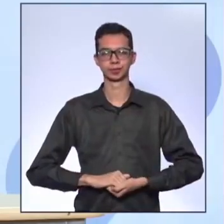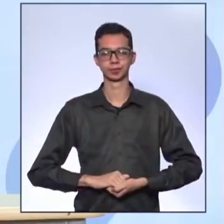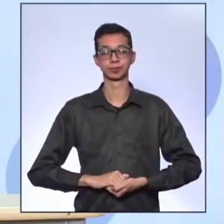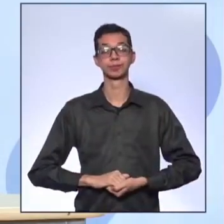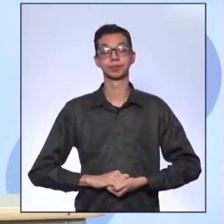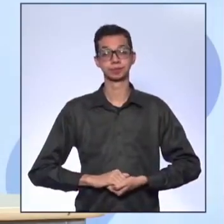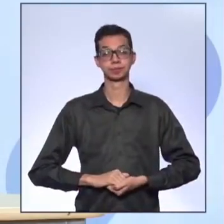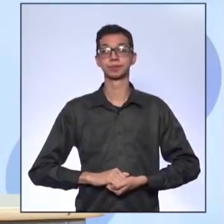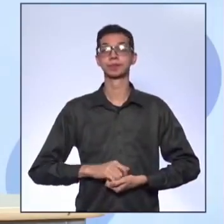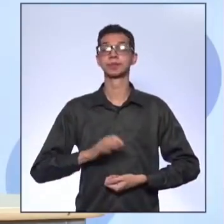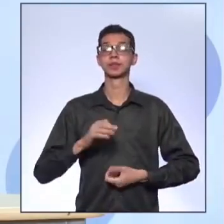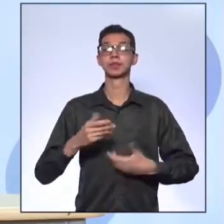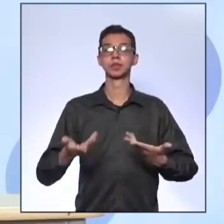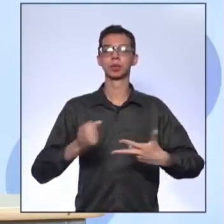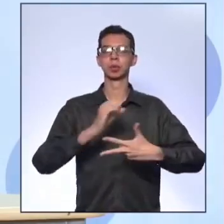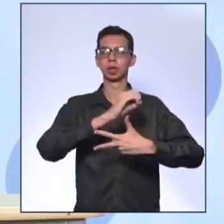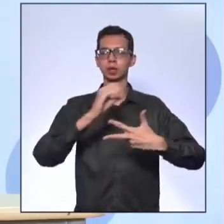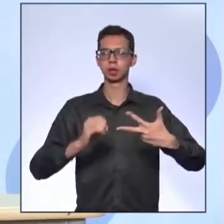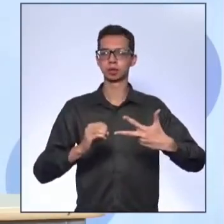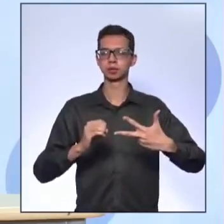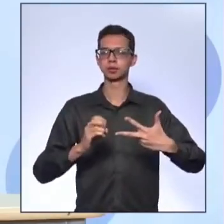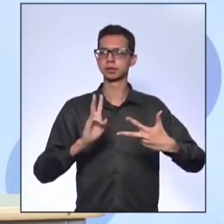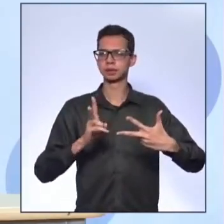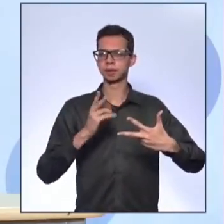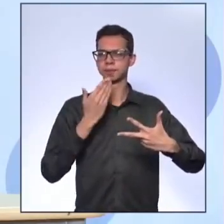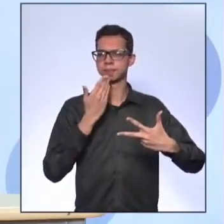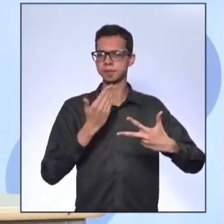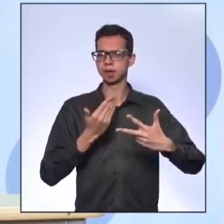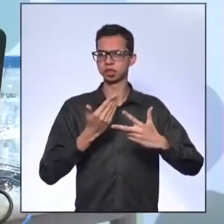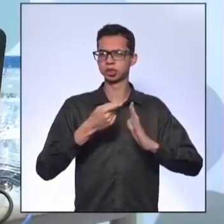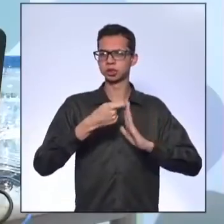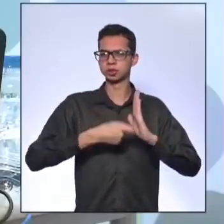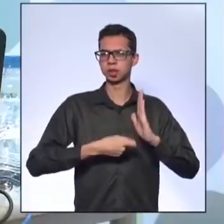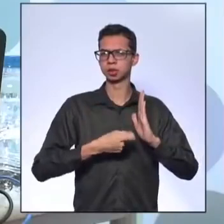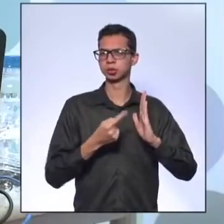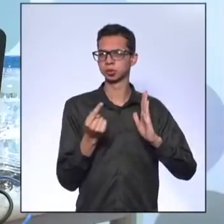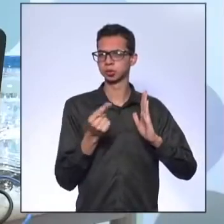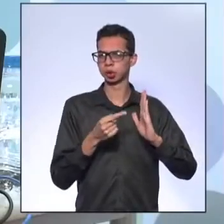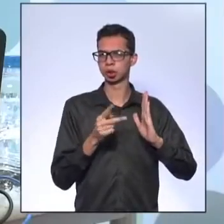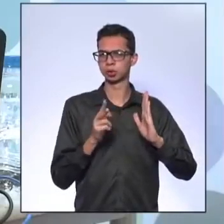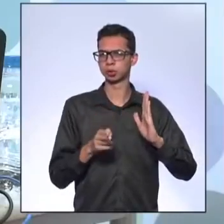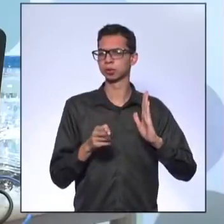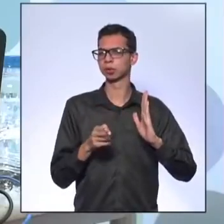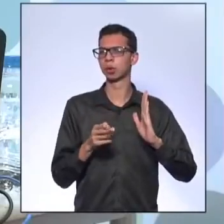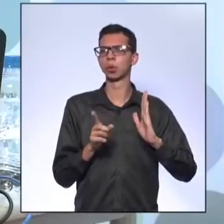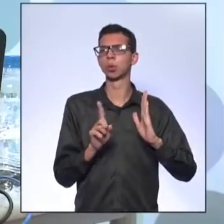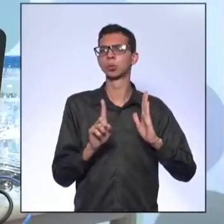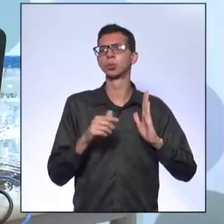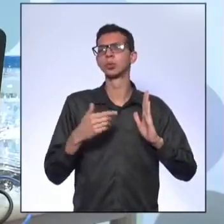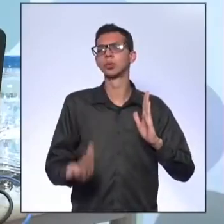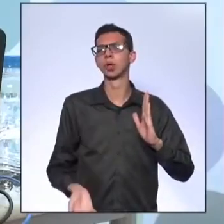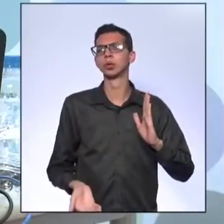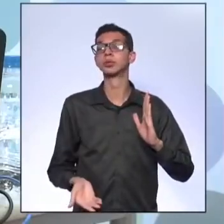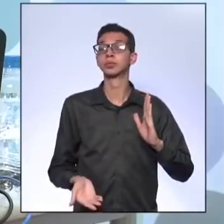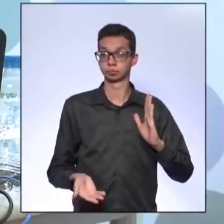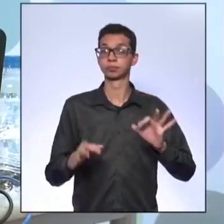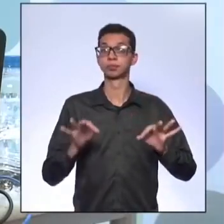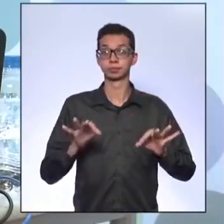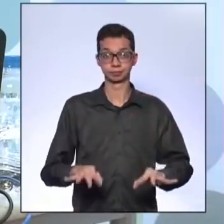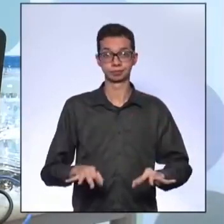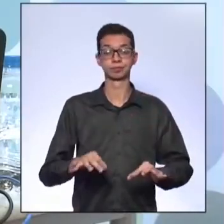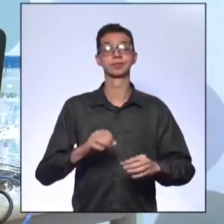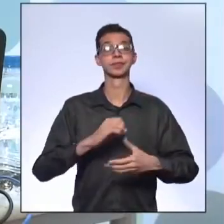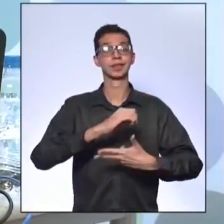eles pedem esse tipo de texto ou não? Exatamente. Olha aí, professor Mauro. Então, no Enem, pede-se o texto